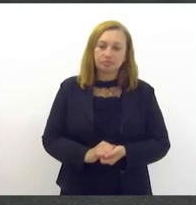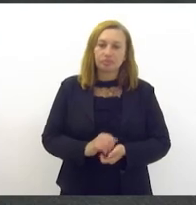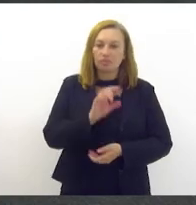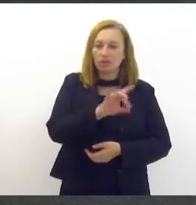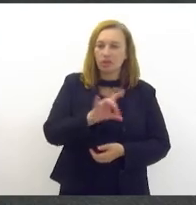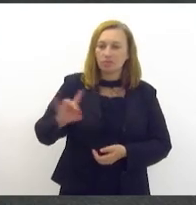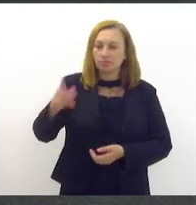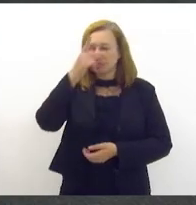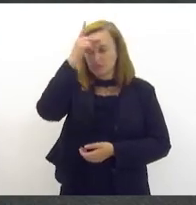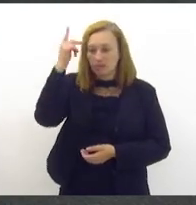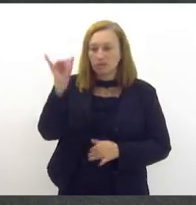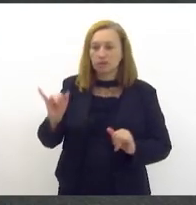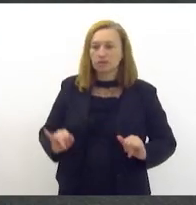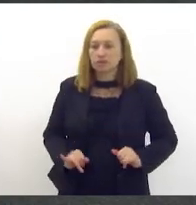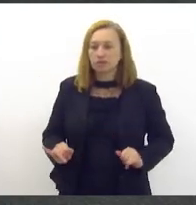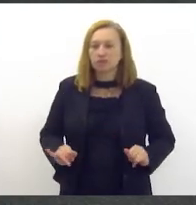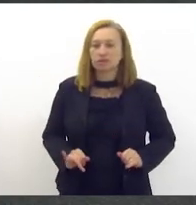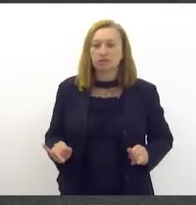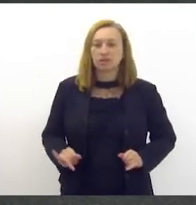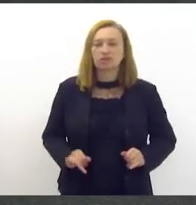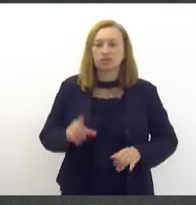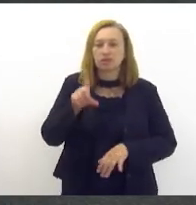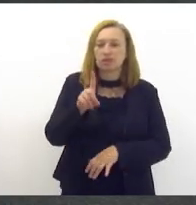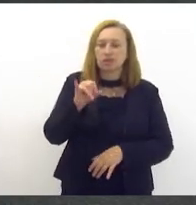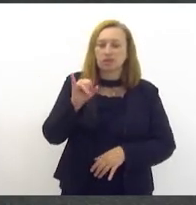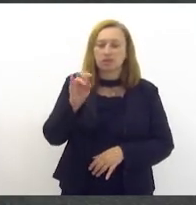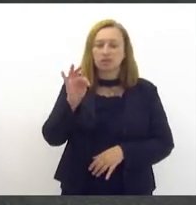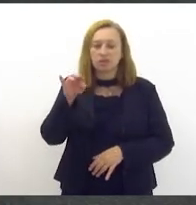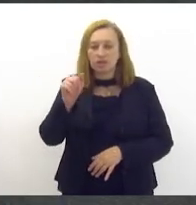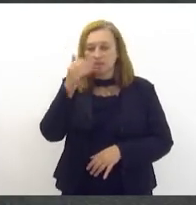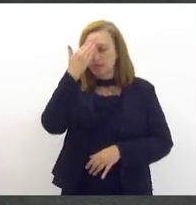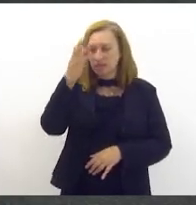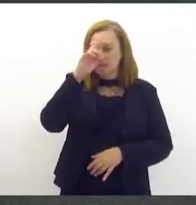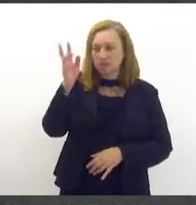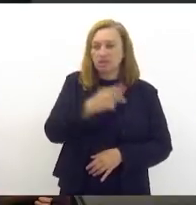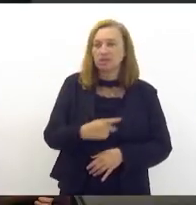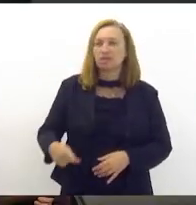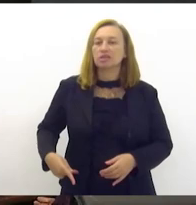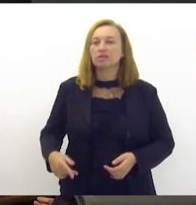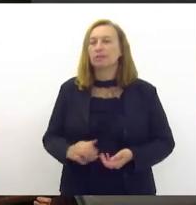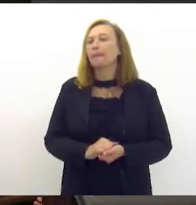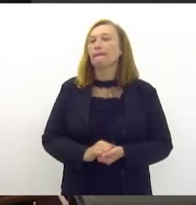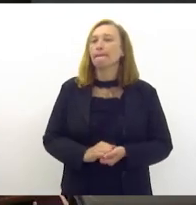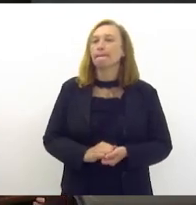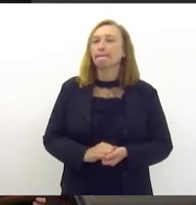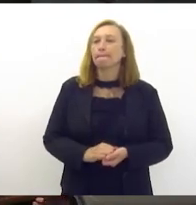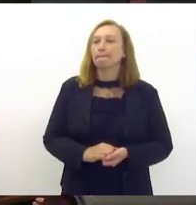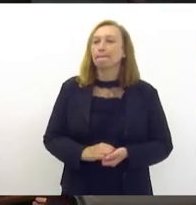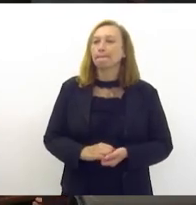cada pessoa que sofre com a distonia. Muito obrigada, senhor presidente.